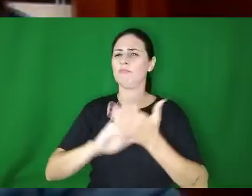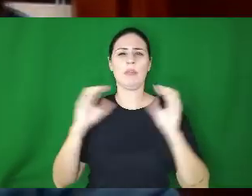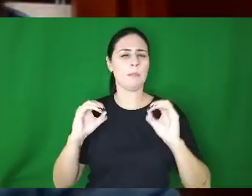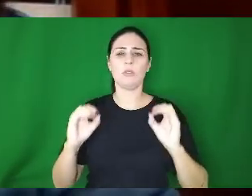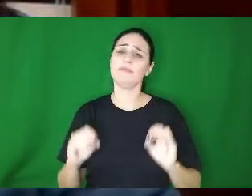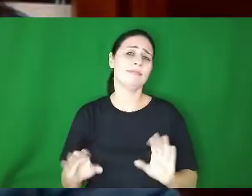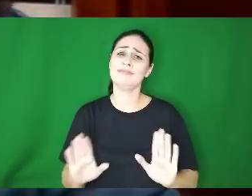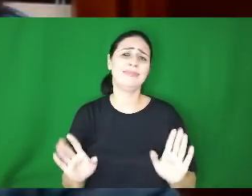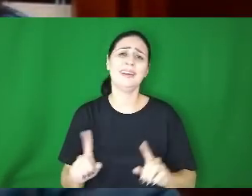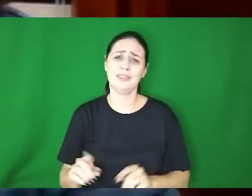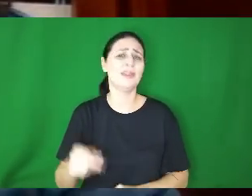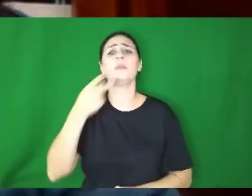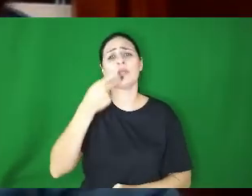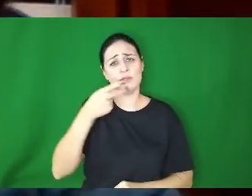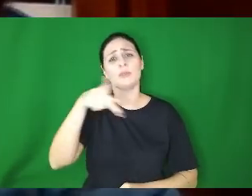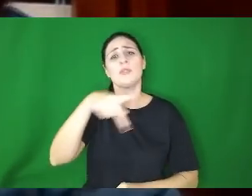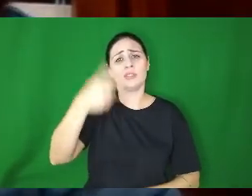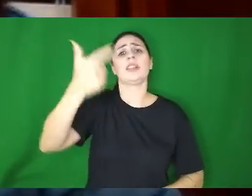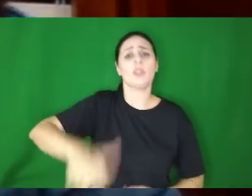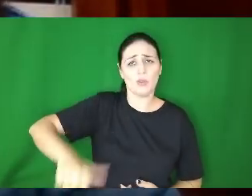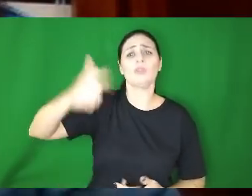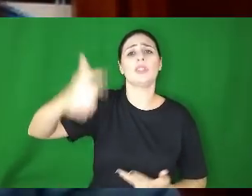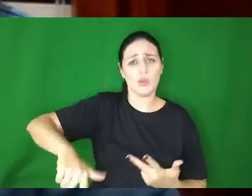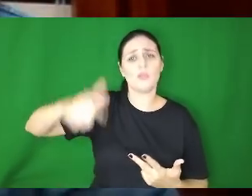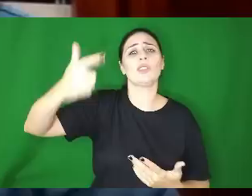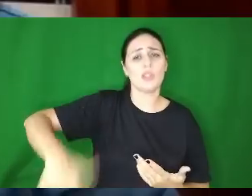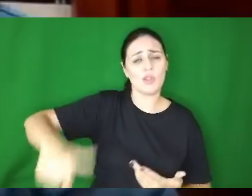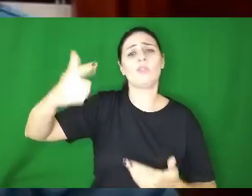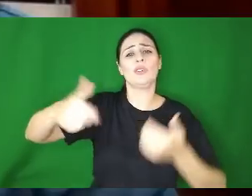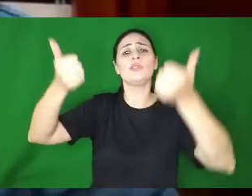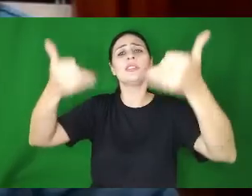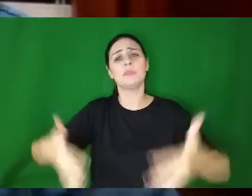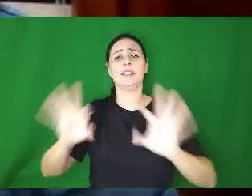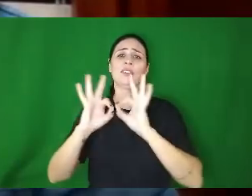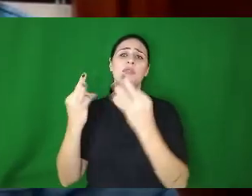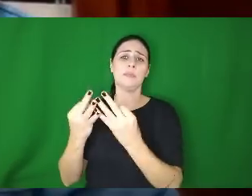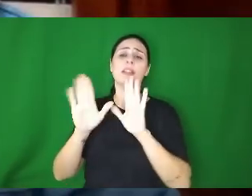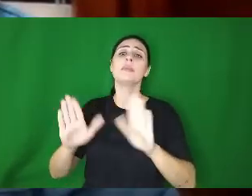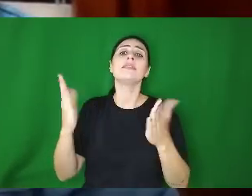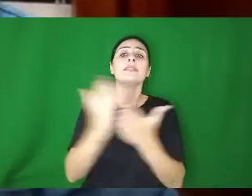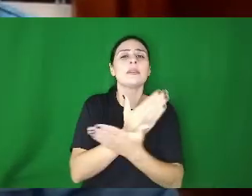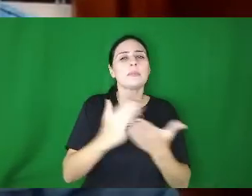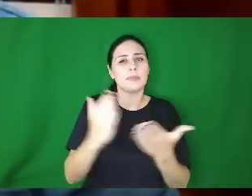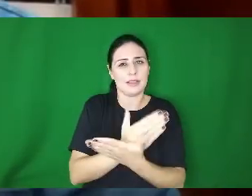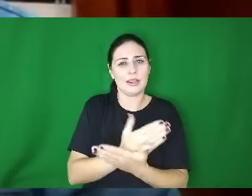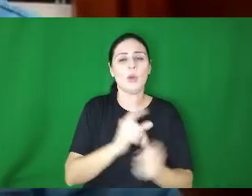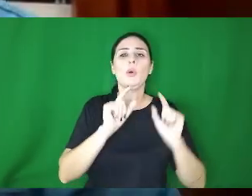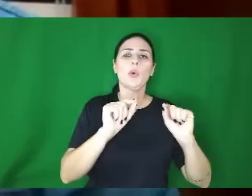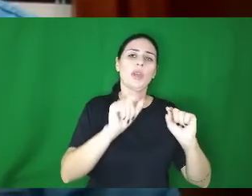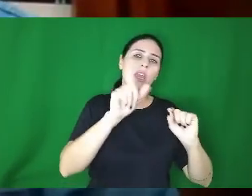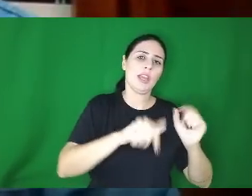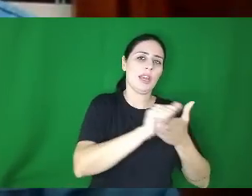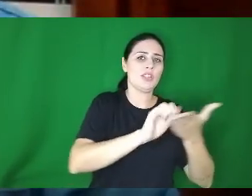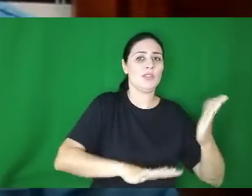fizeram explicando, olha, nós queremos, isso daqui não é uma tarefa para a criança mandar certinha, pronto, tem tarefa que é para isso sim,